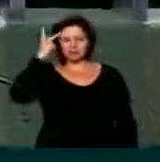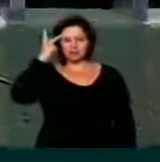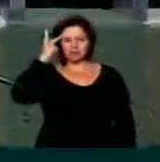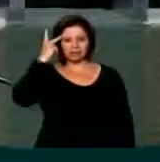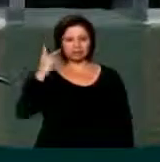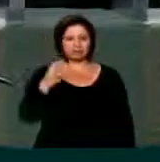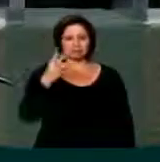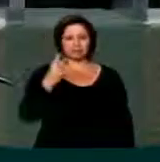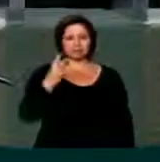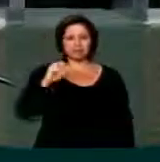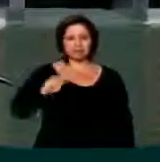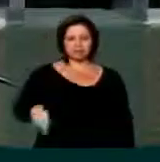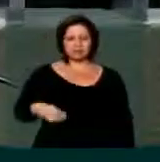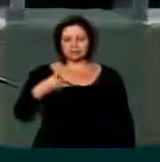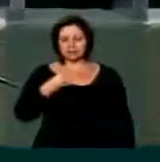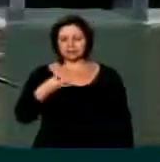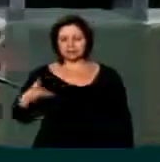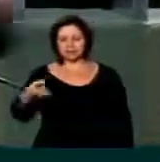Paulo